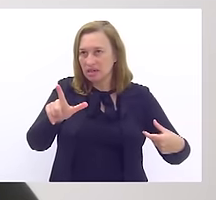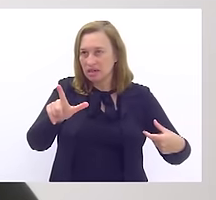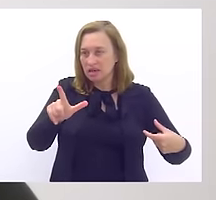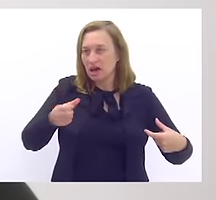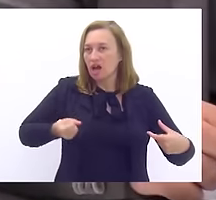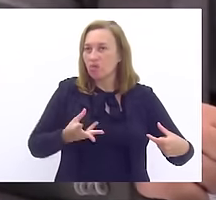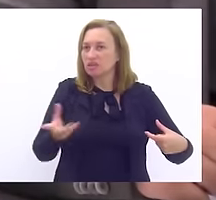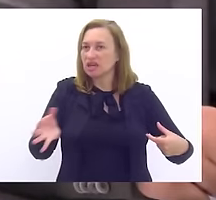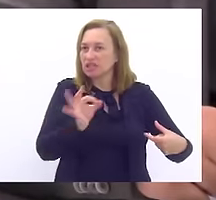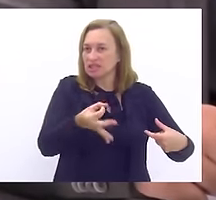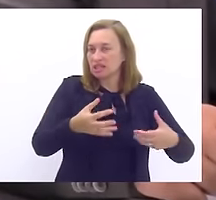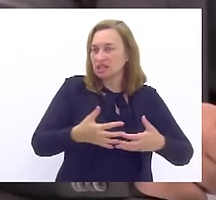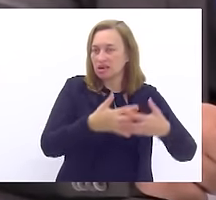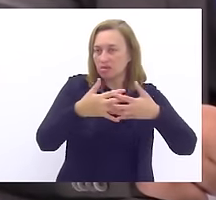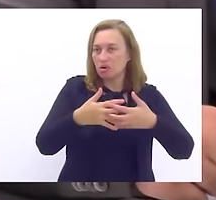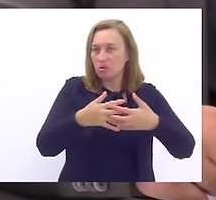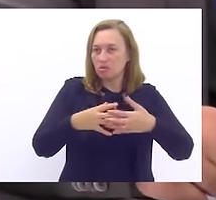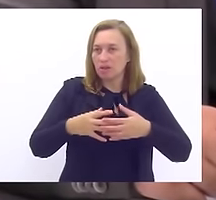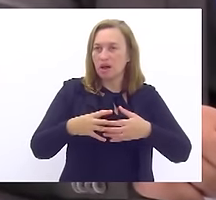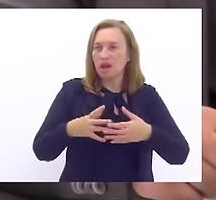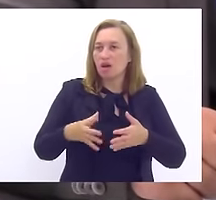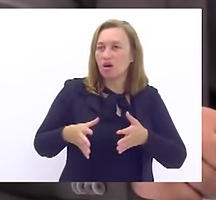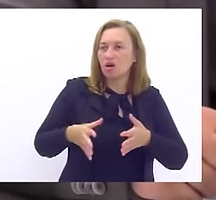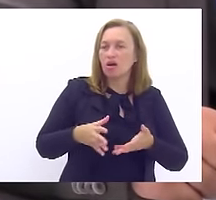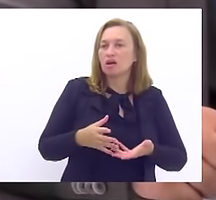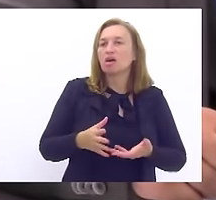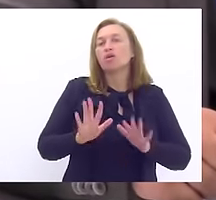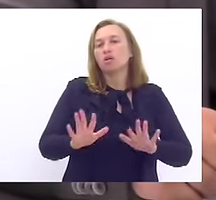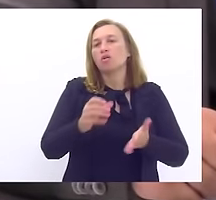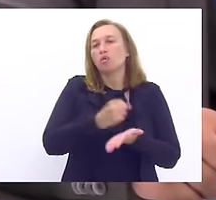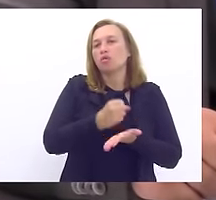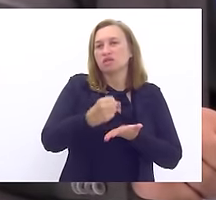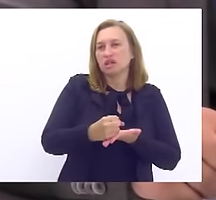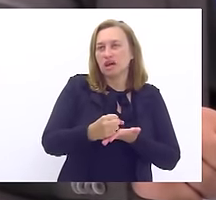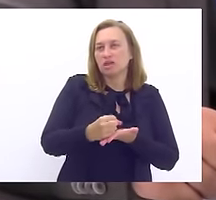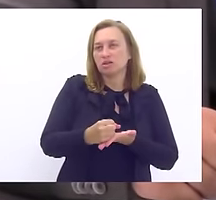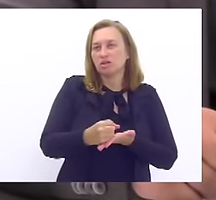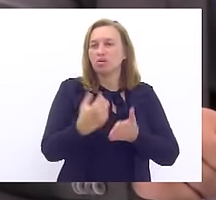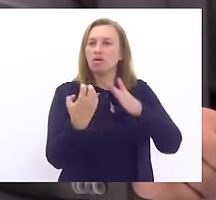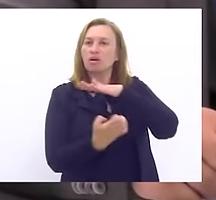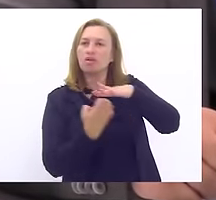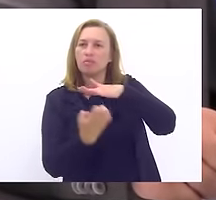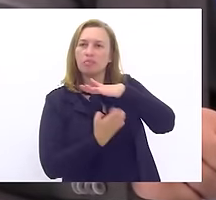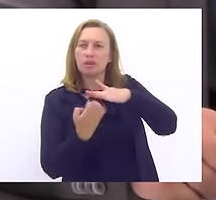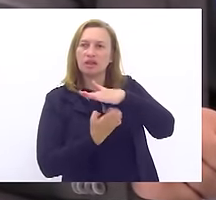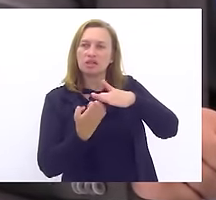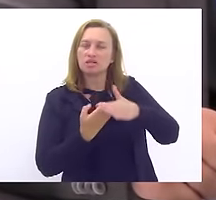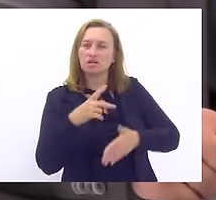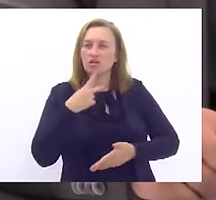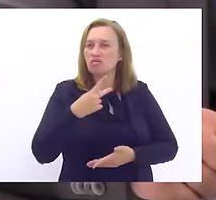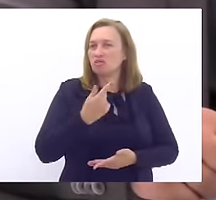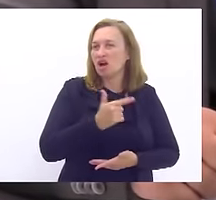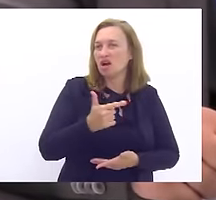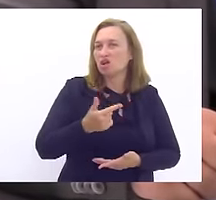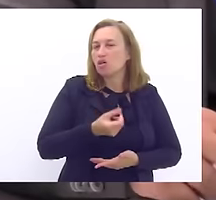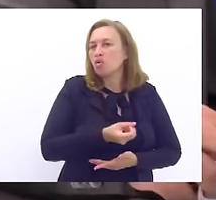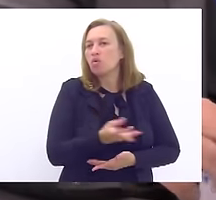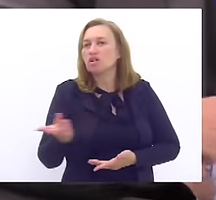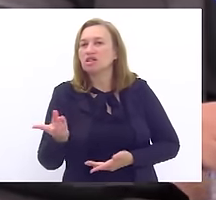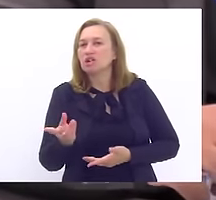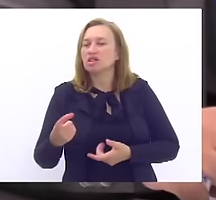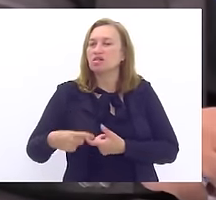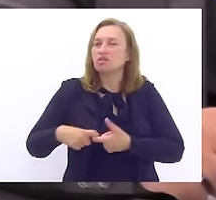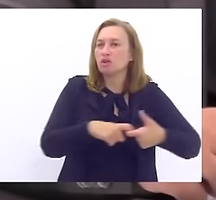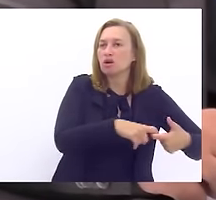o contrato com a empresa prestadora de serviços de remoção não estabelece quantitativo de reboque então o